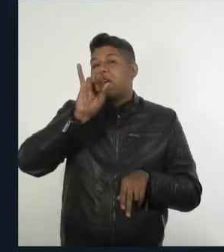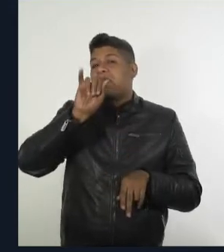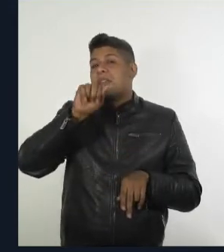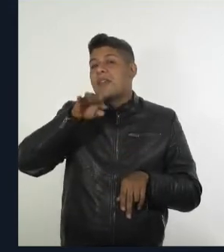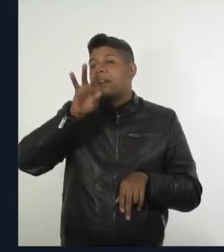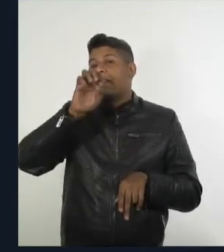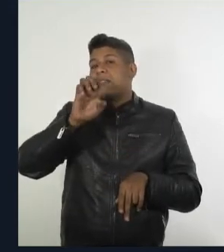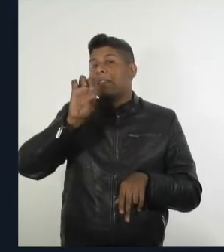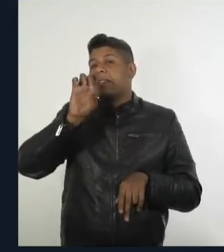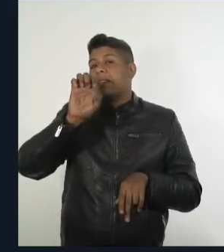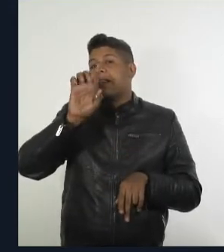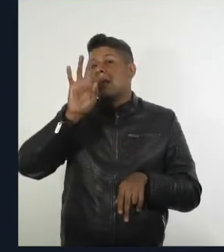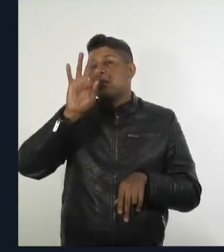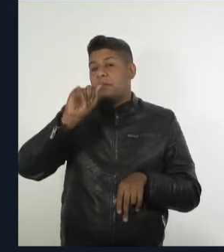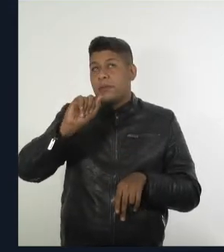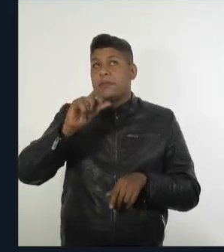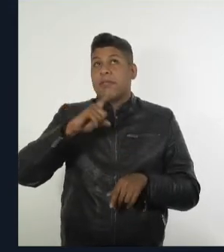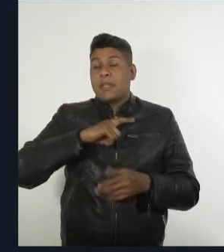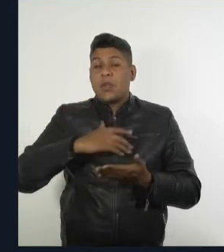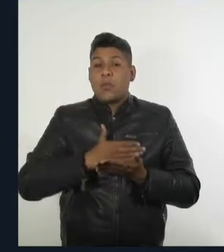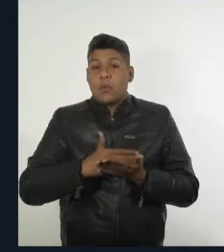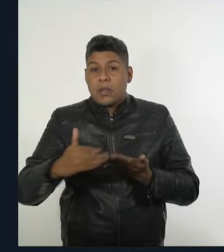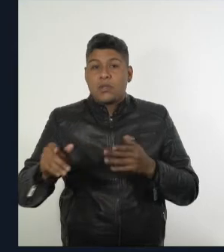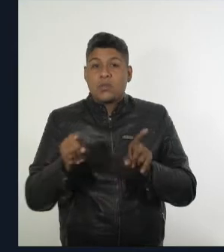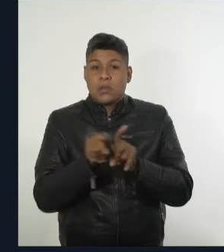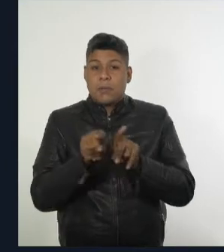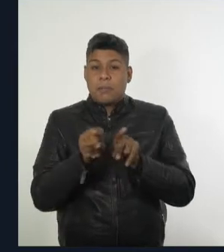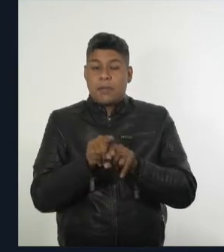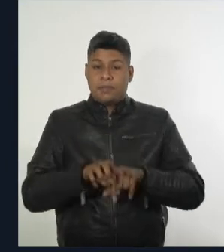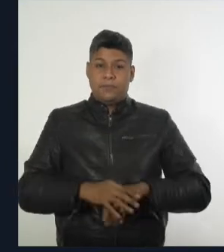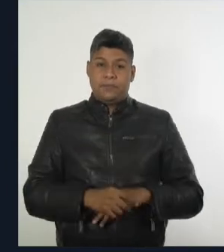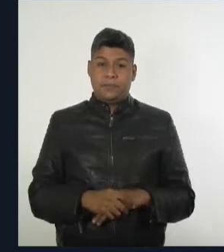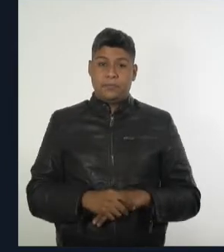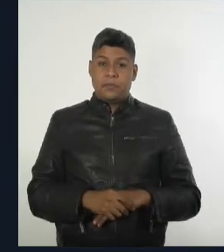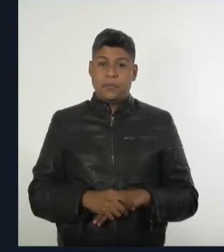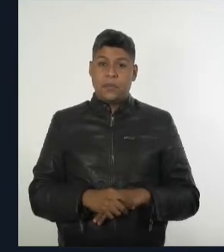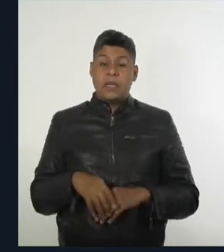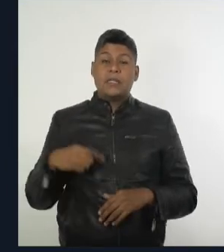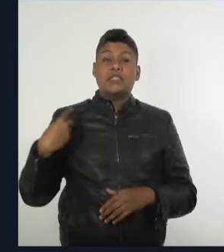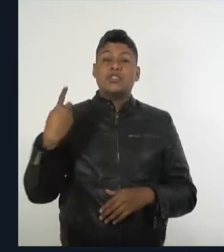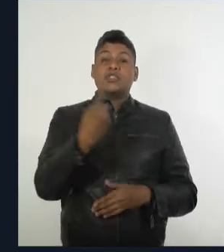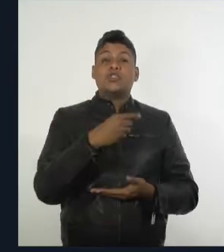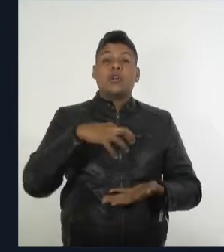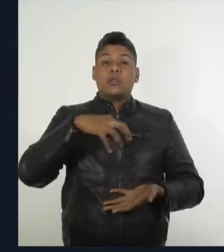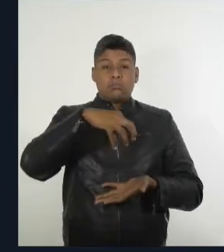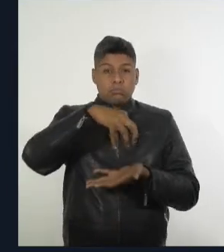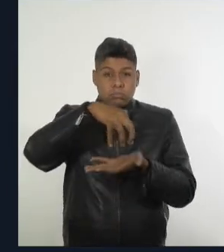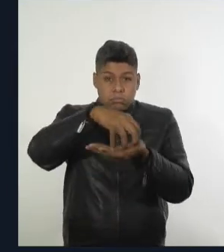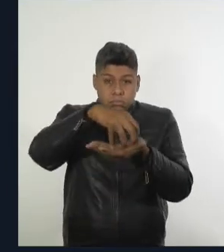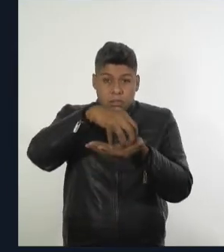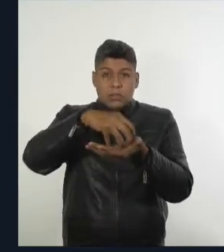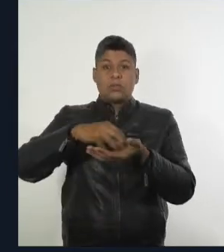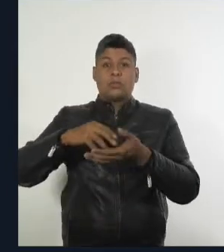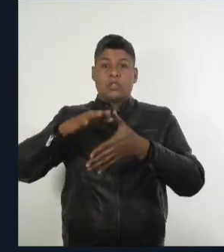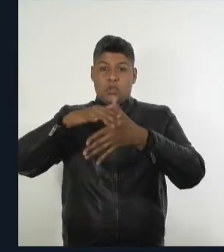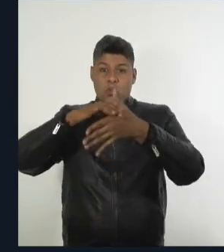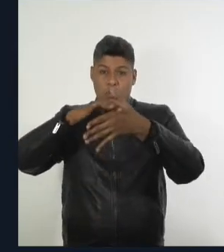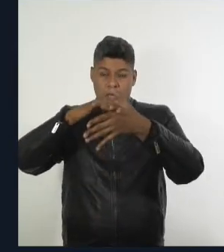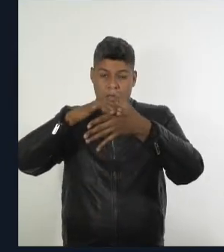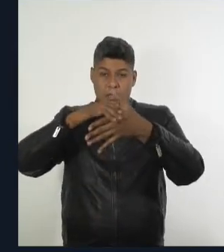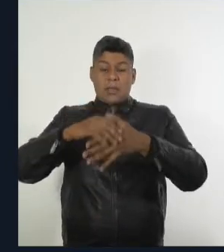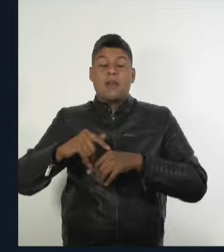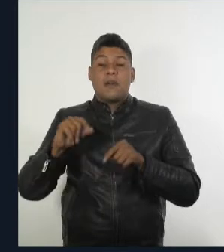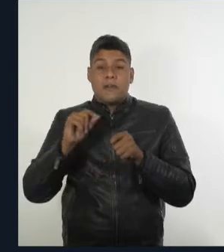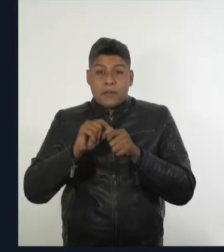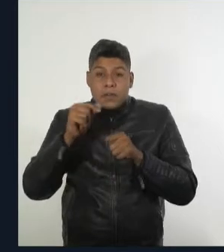início dos primeiros casos. Também o nosso núcleo de vigilância epidemiológica fez, e estamos